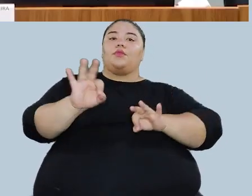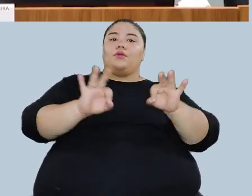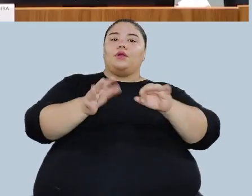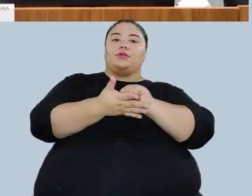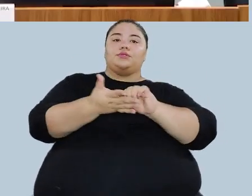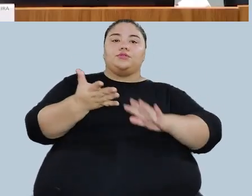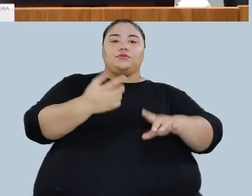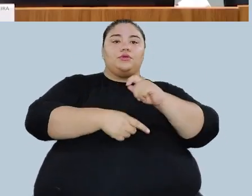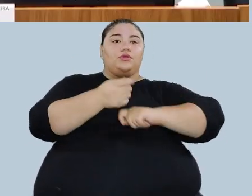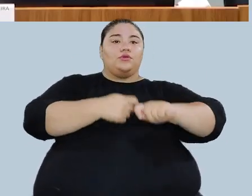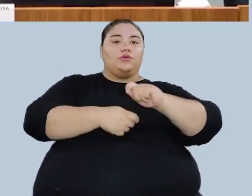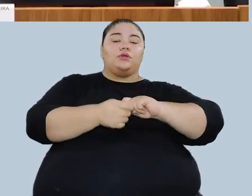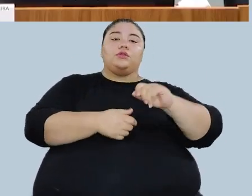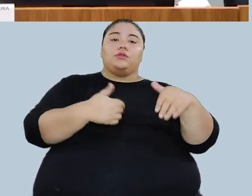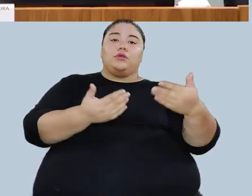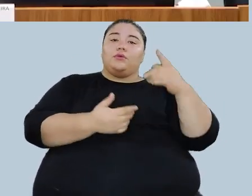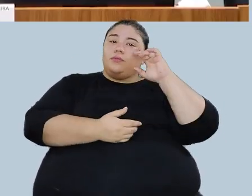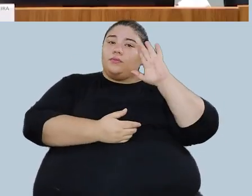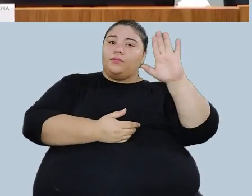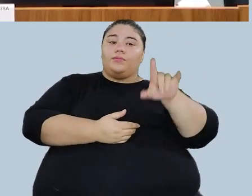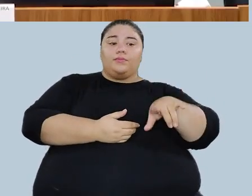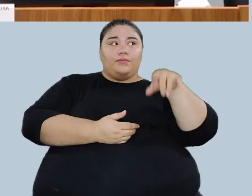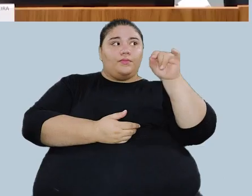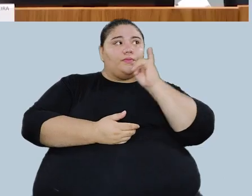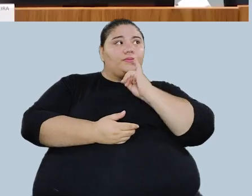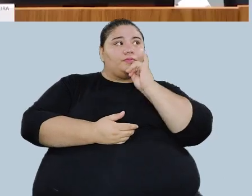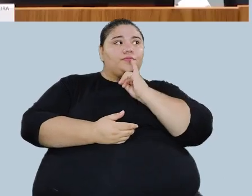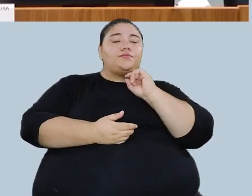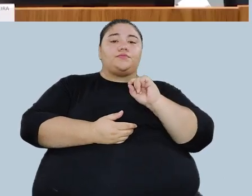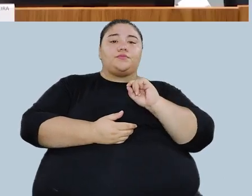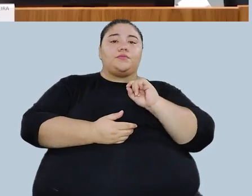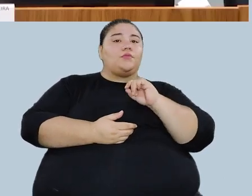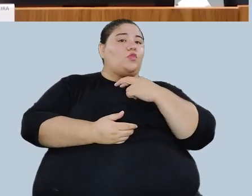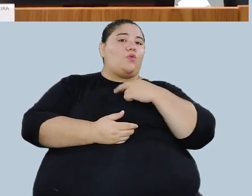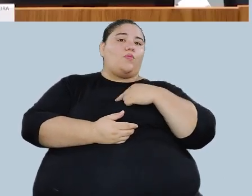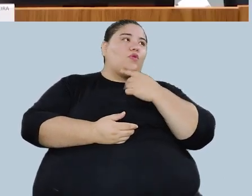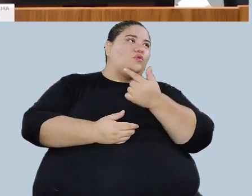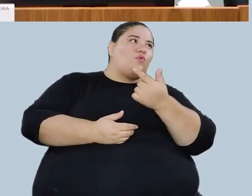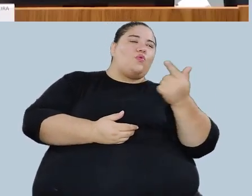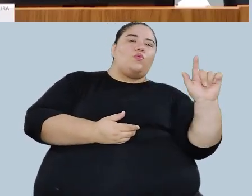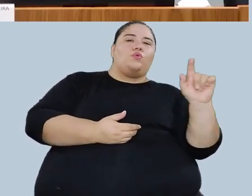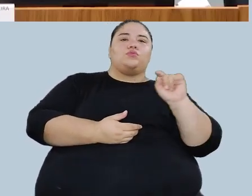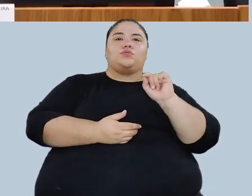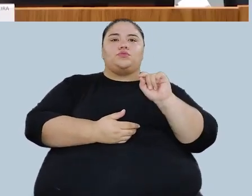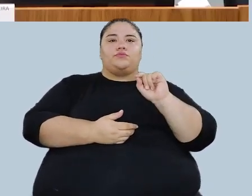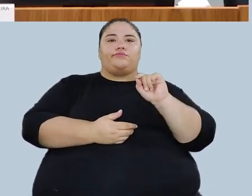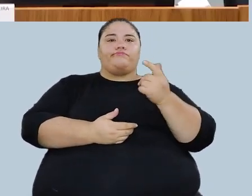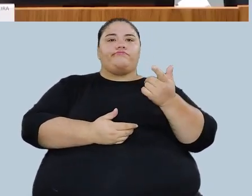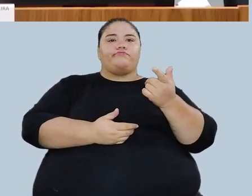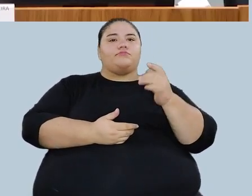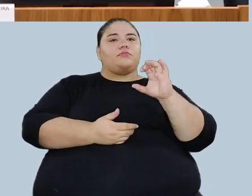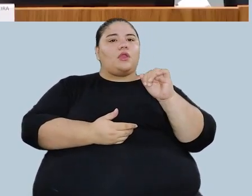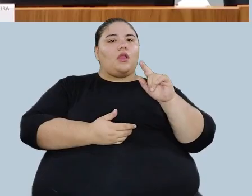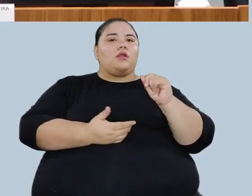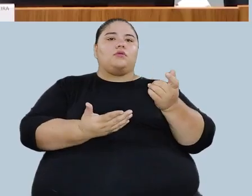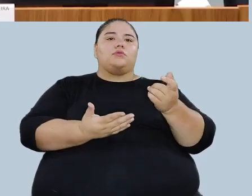organização da atividade econômica. Então, a preferibilidade sobre um regime em detrimento de outro não pode levar em conta a carga tributária, não